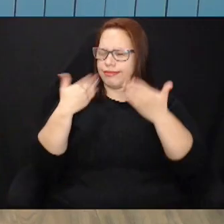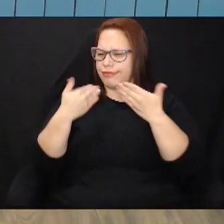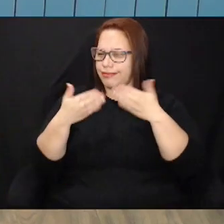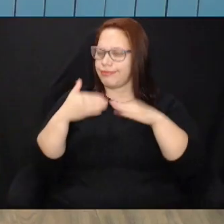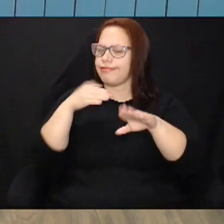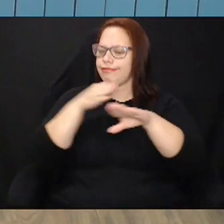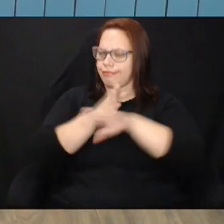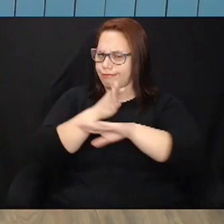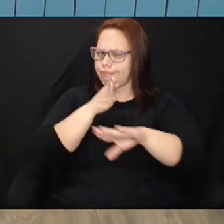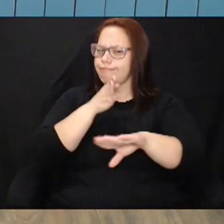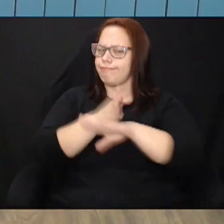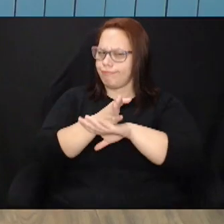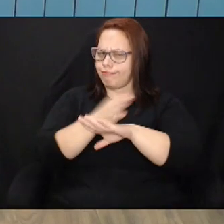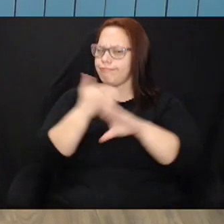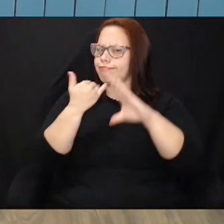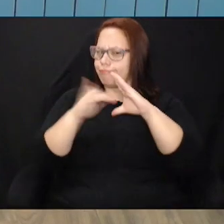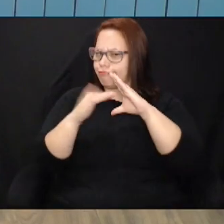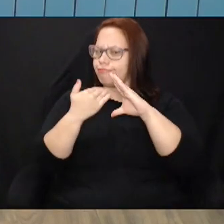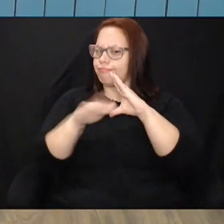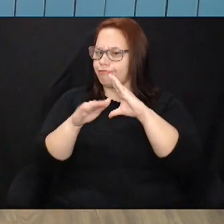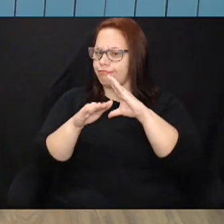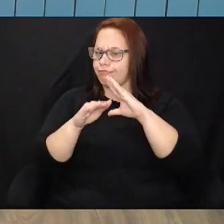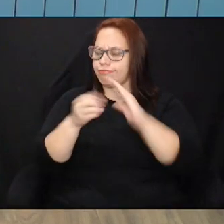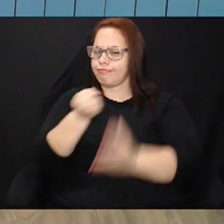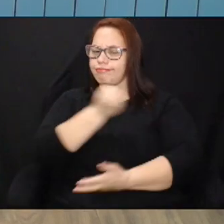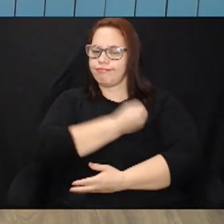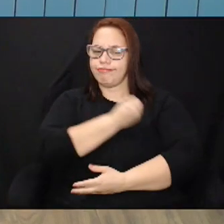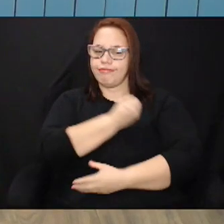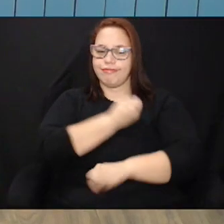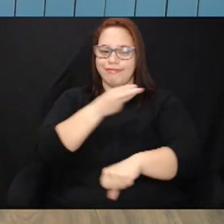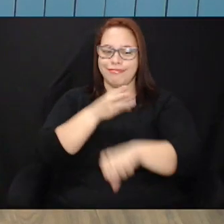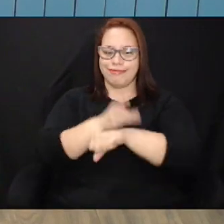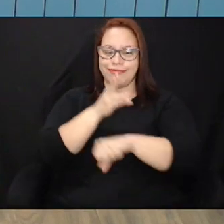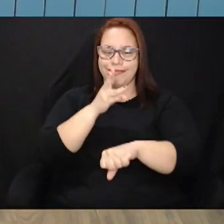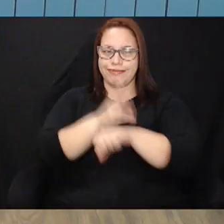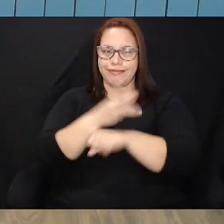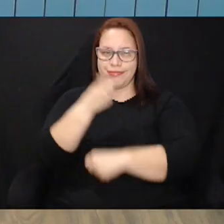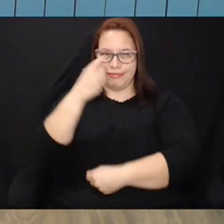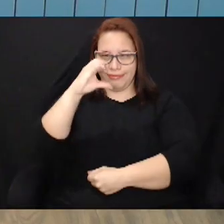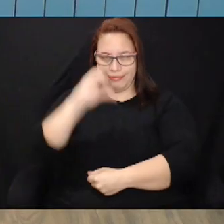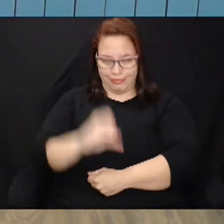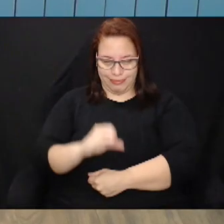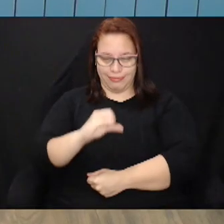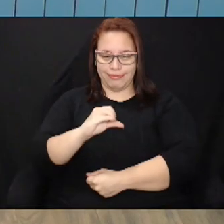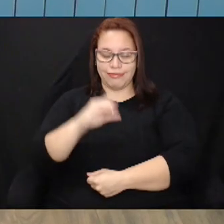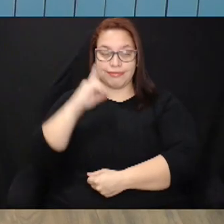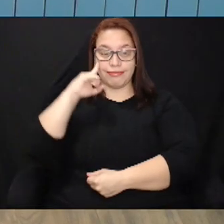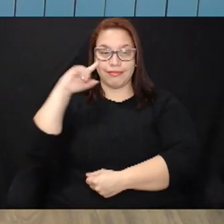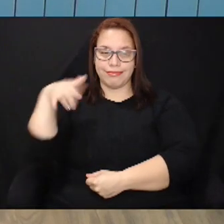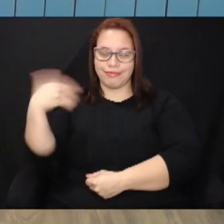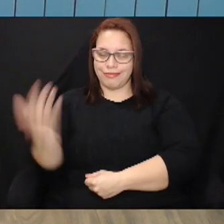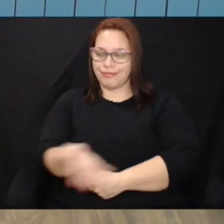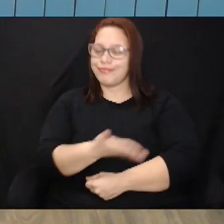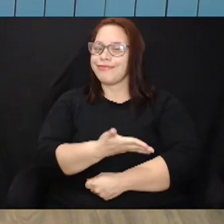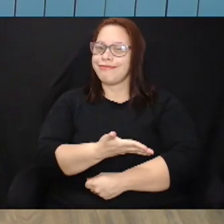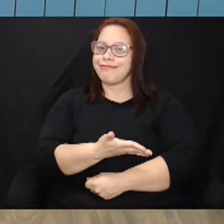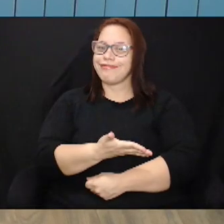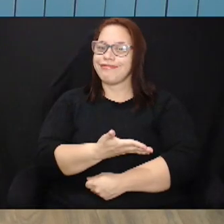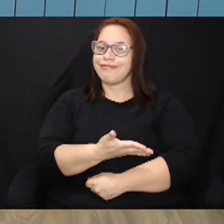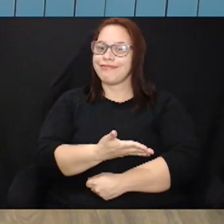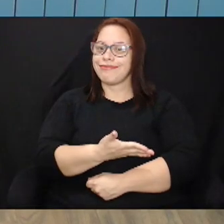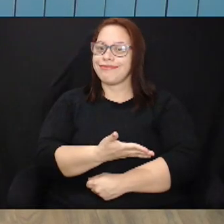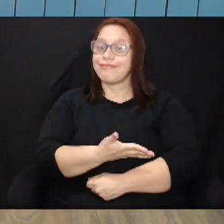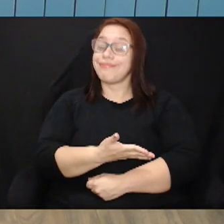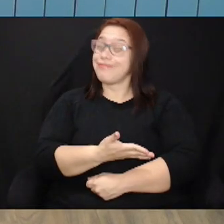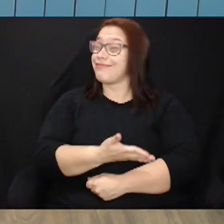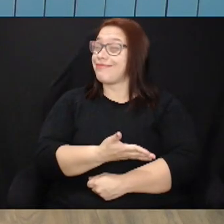a sua mensagem pelo número do nosso WhatsApp. 19 é o nosso DDD, para você que é de Campinas e região já sabe, né?